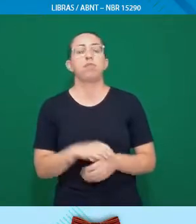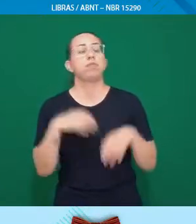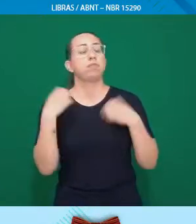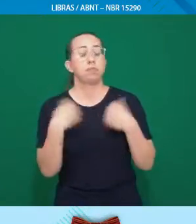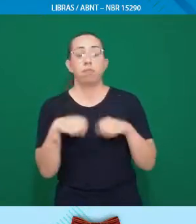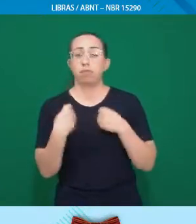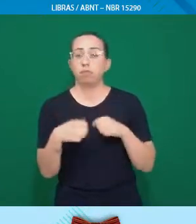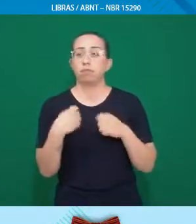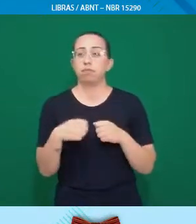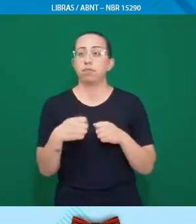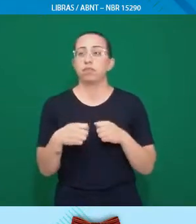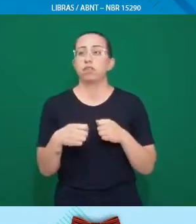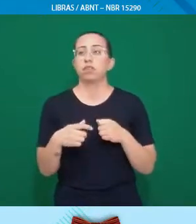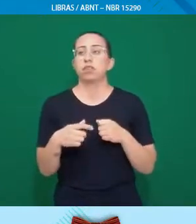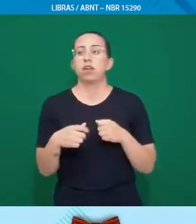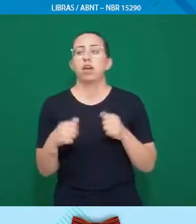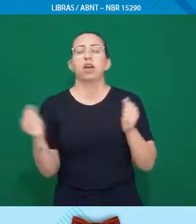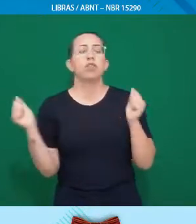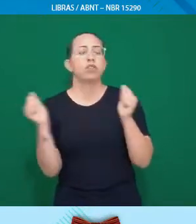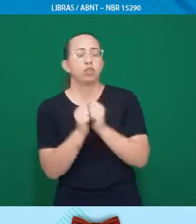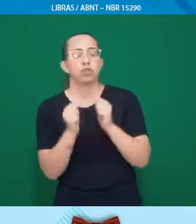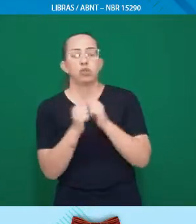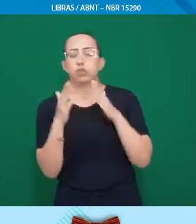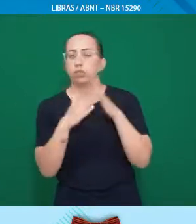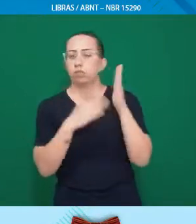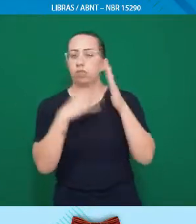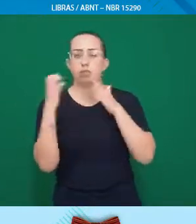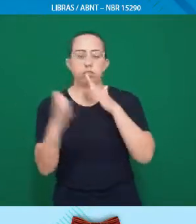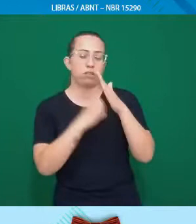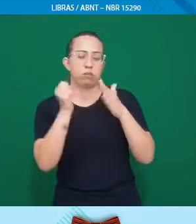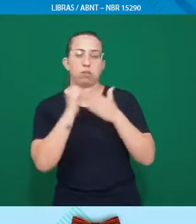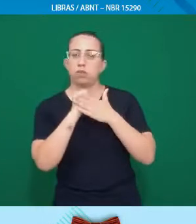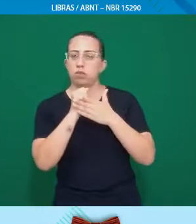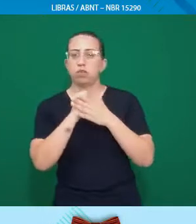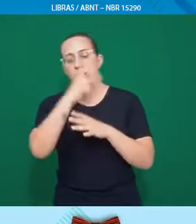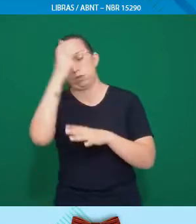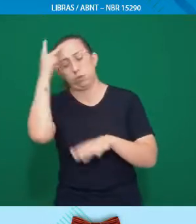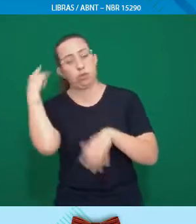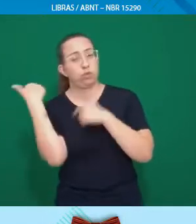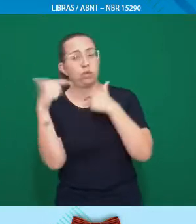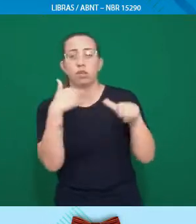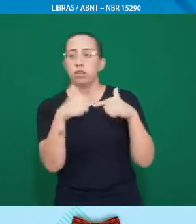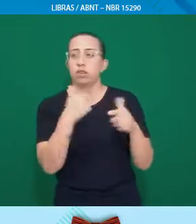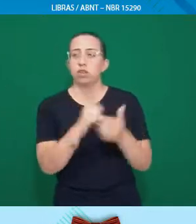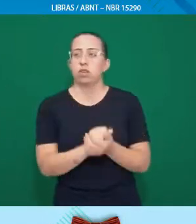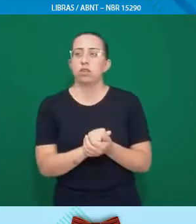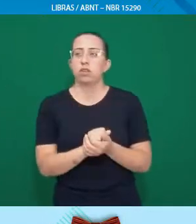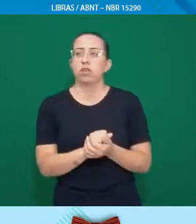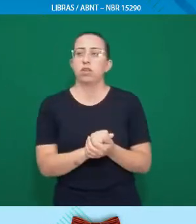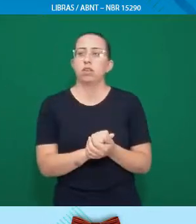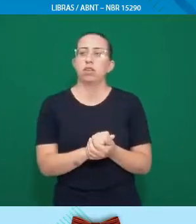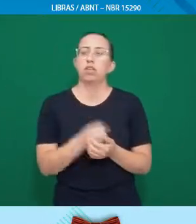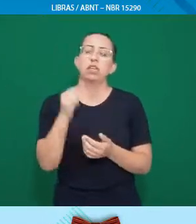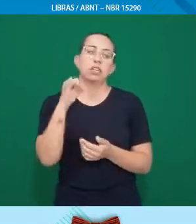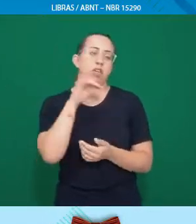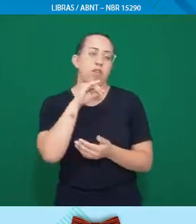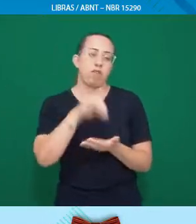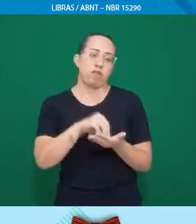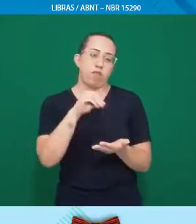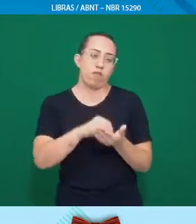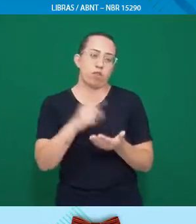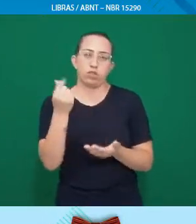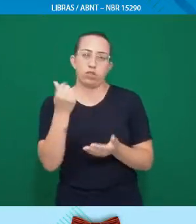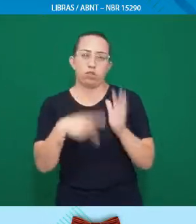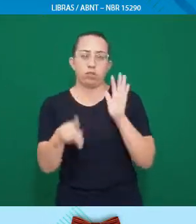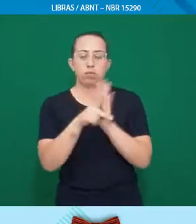então precisávamos lá está com essas pessoas nos ajudando as empresas nos ajudando E então quando falta dinheiro para a fundação a comunidade sempre